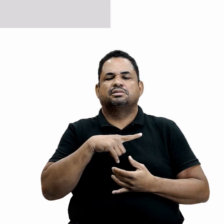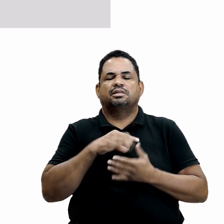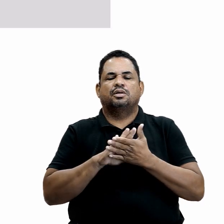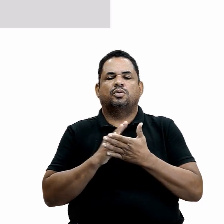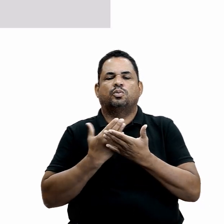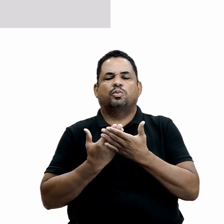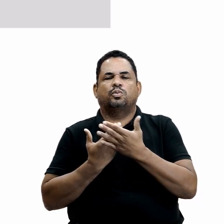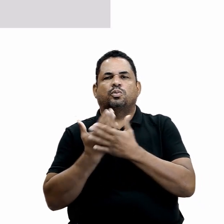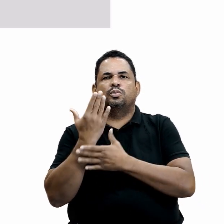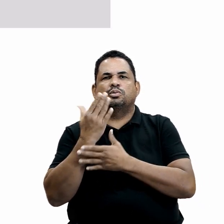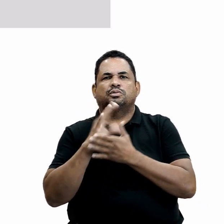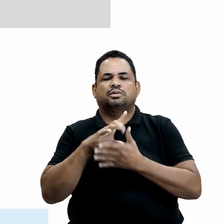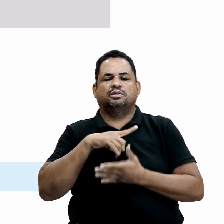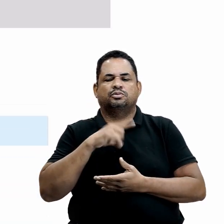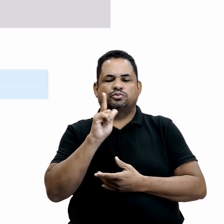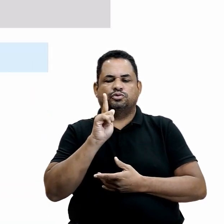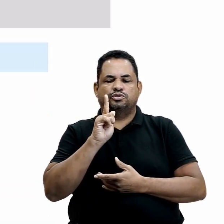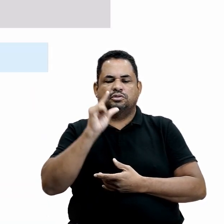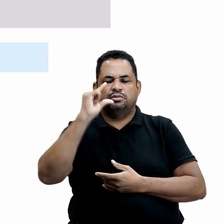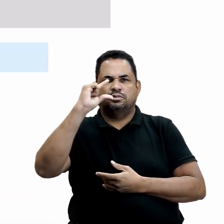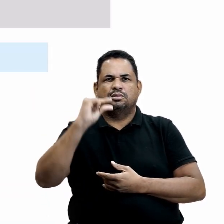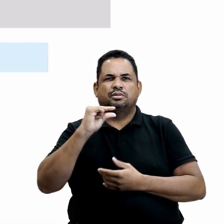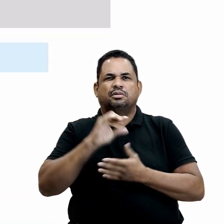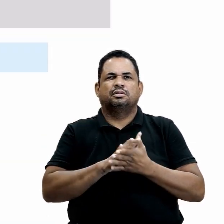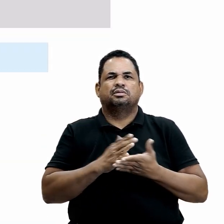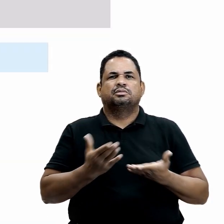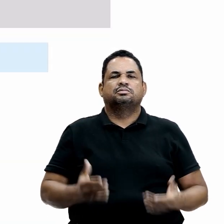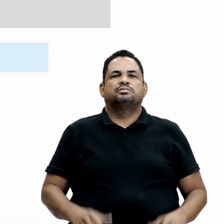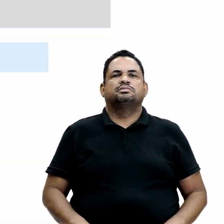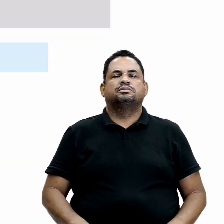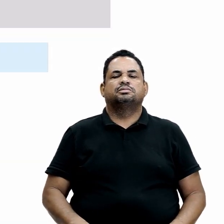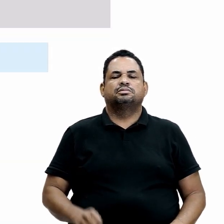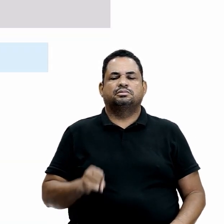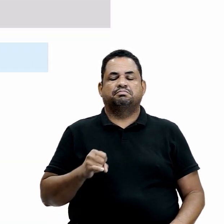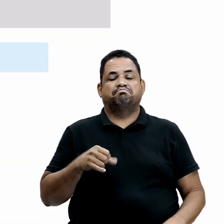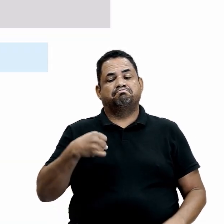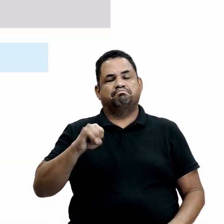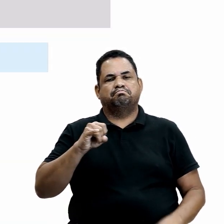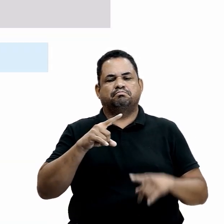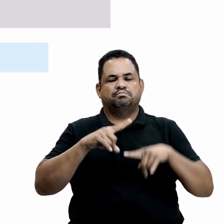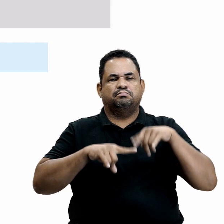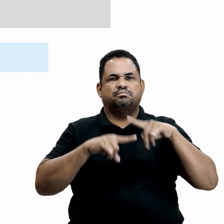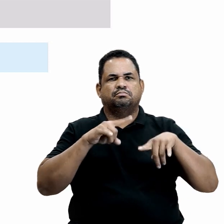parênteses um G minúsculo. Se por acaso o